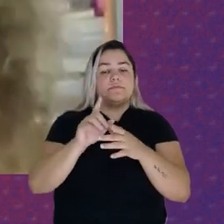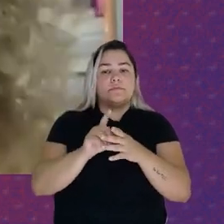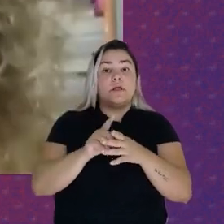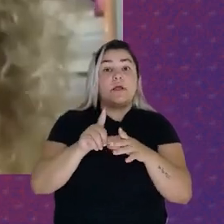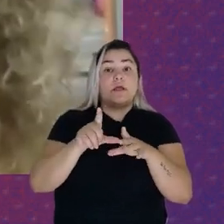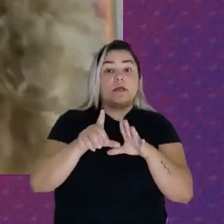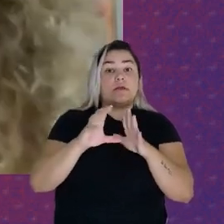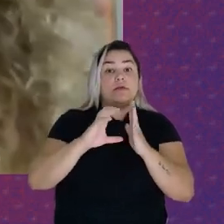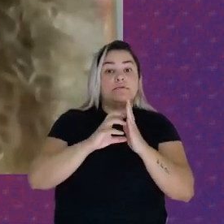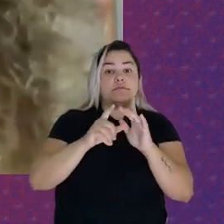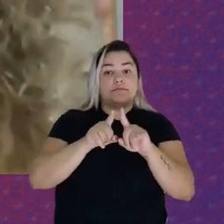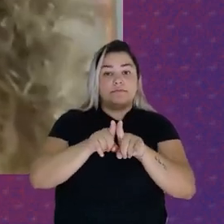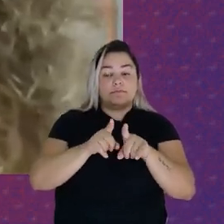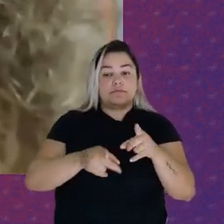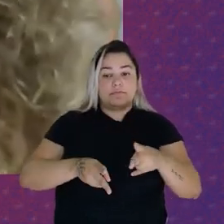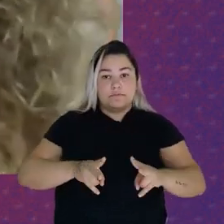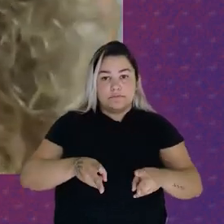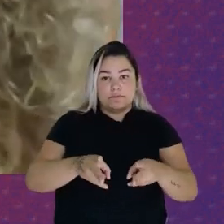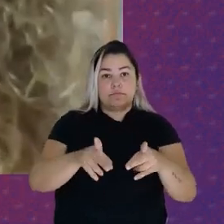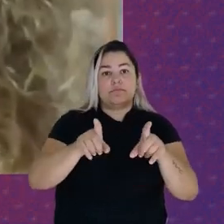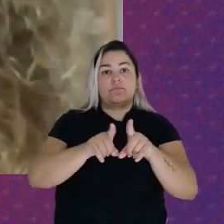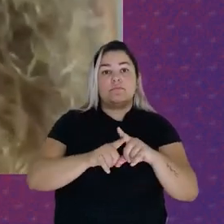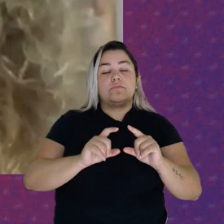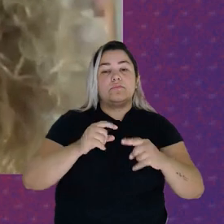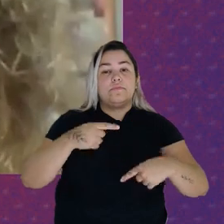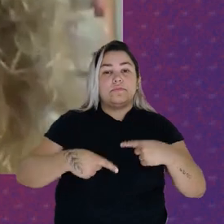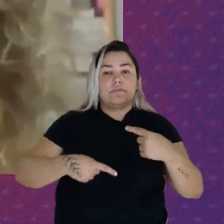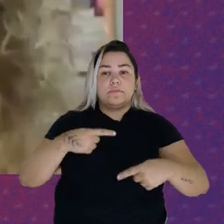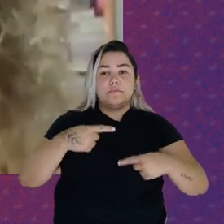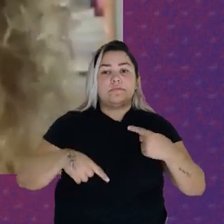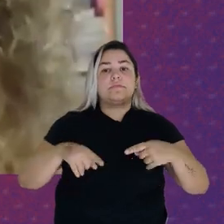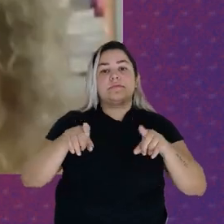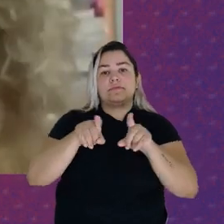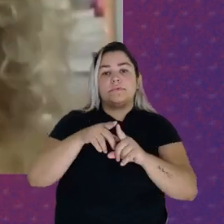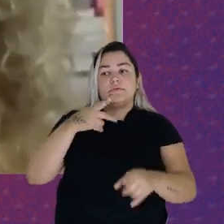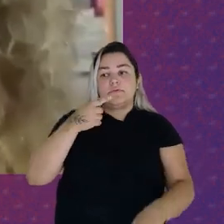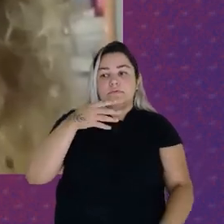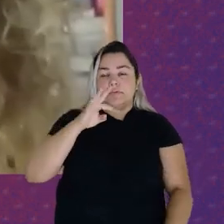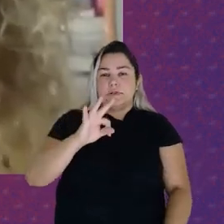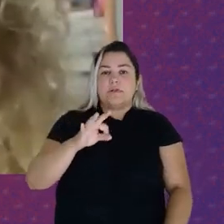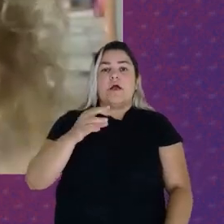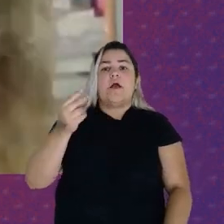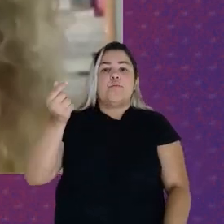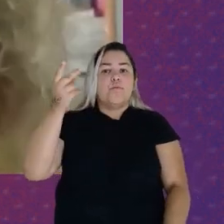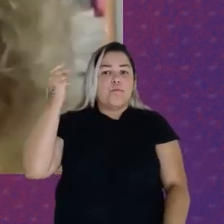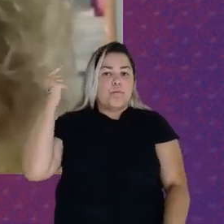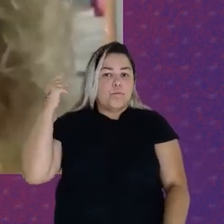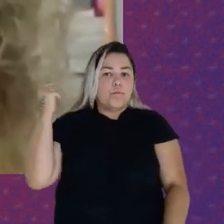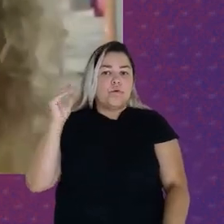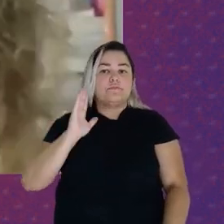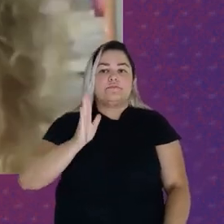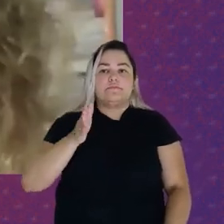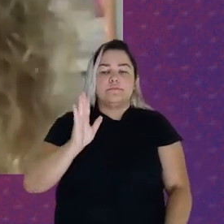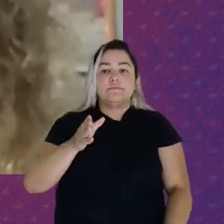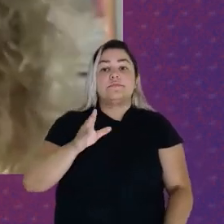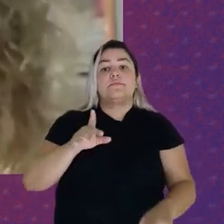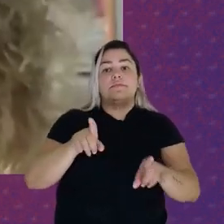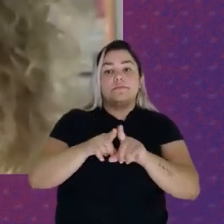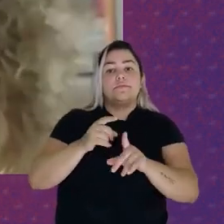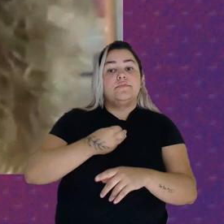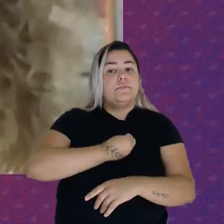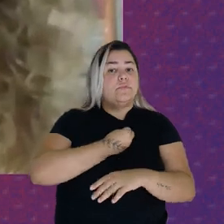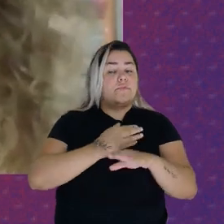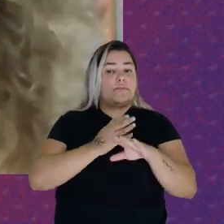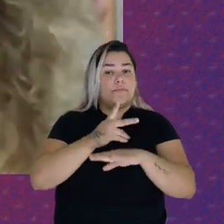sempre participei da política, eu sou filha de um dirigente partidário aqui do PT, e há muito tempo já participava da juventude do Partido dos